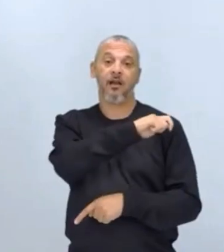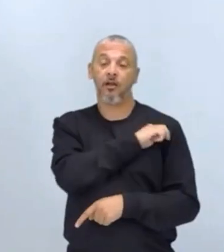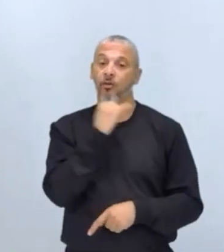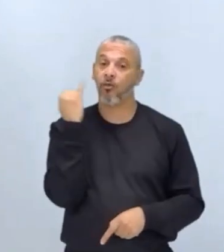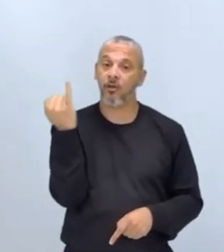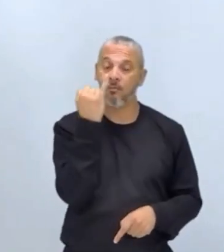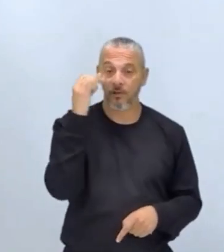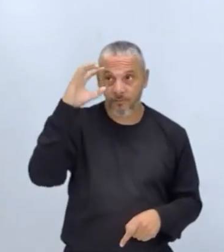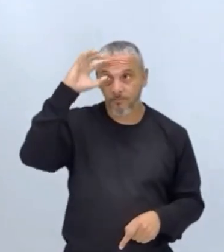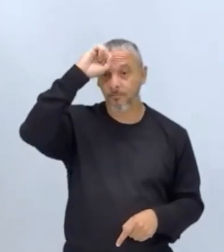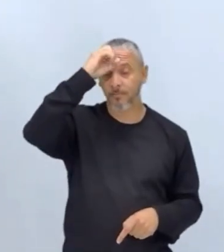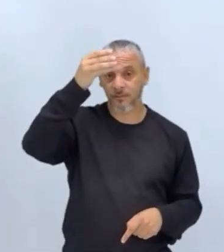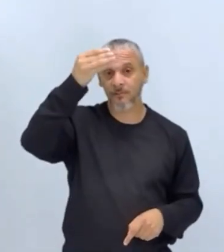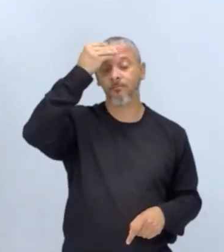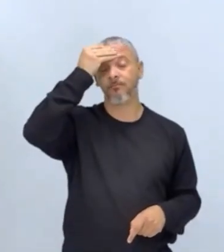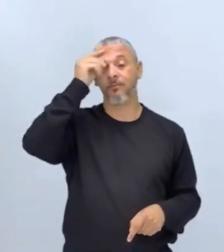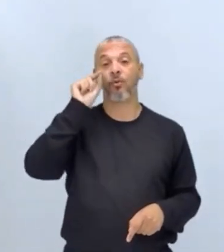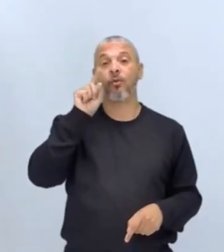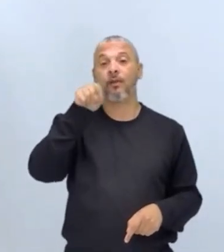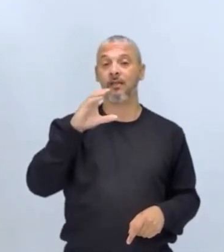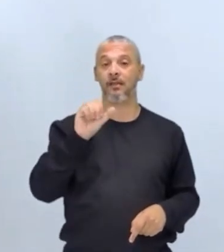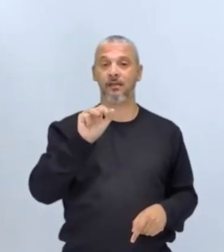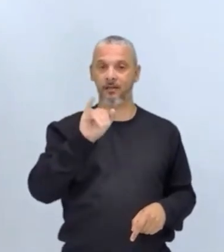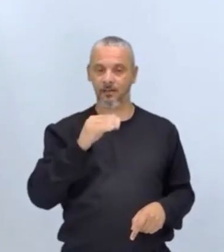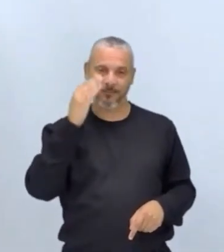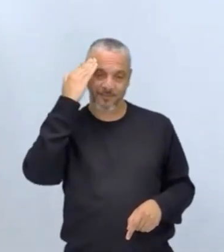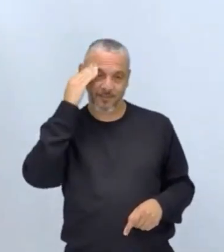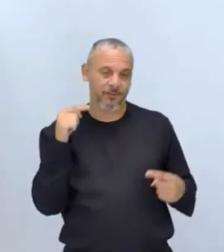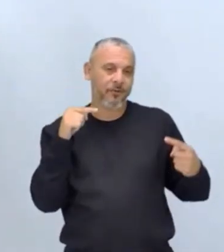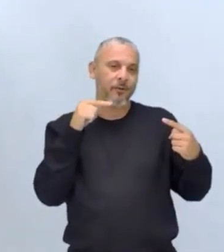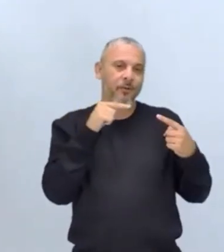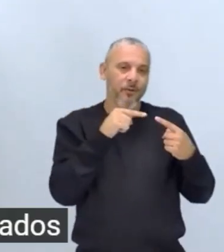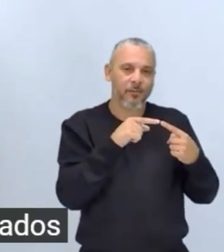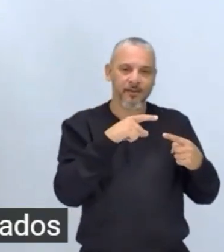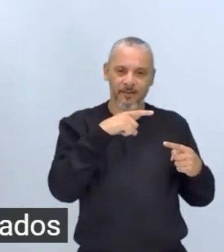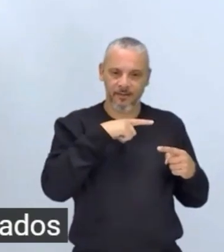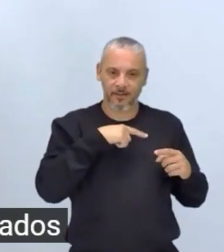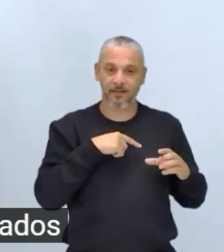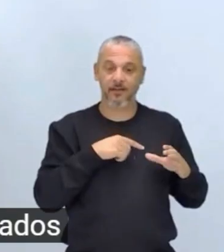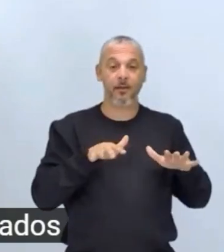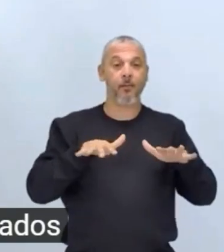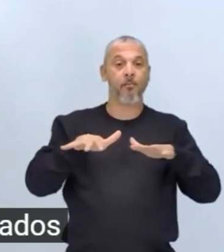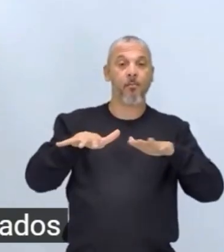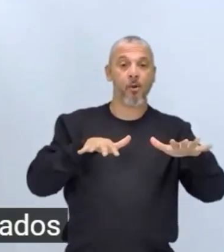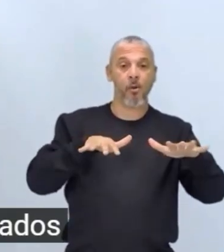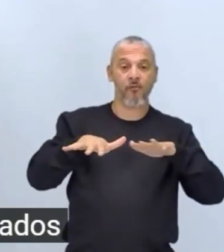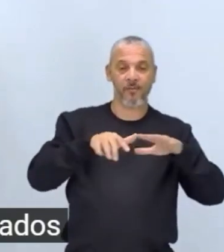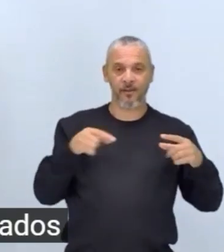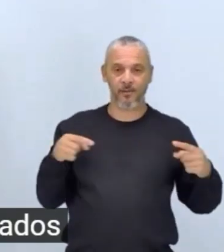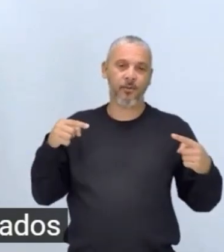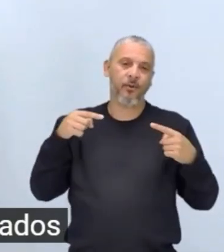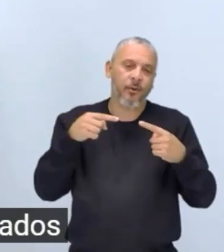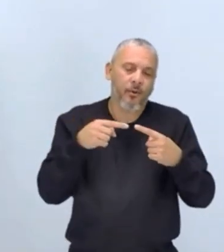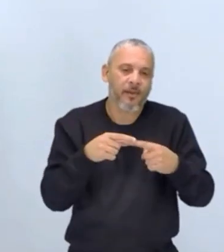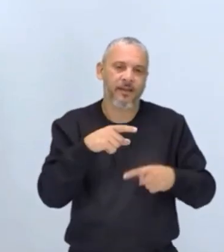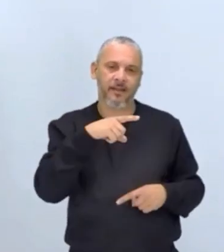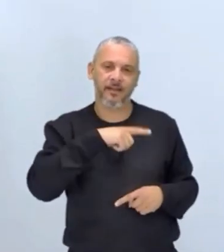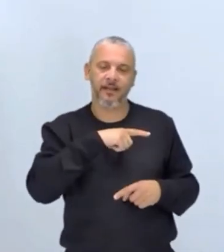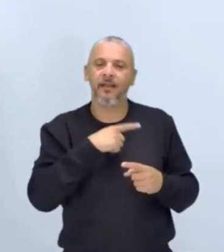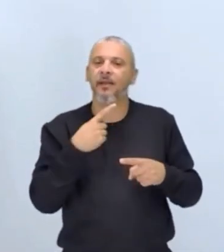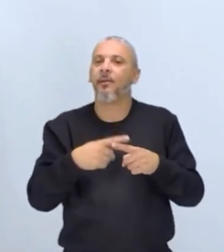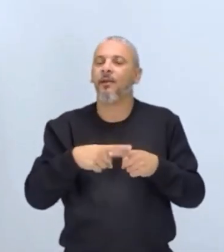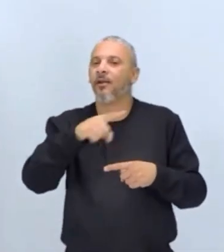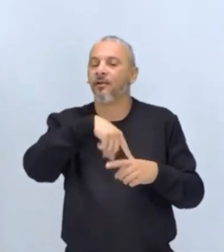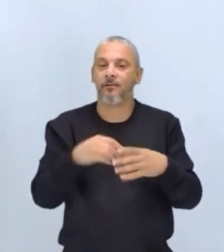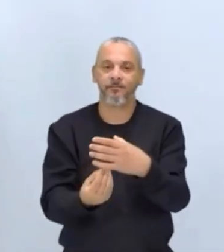aluno ele fixe o que é o CAMI e entenda que a física aqui vai trabalhar com movimentos, e esses movimentos eles são gerados